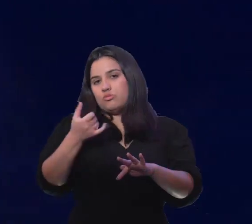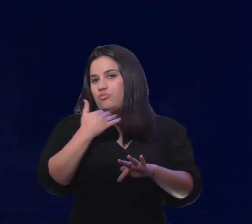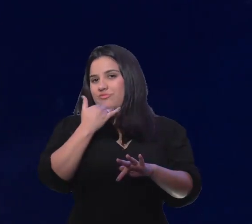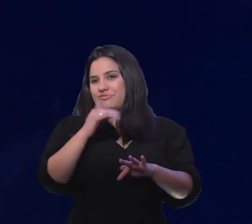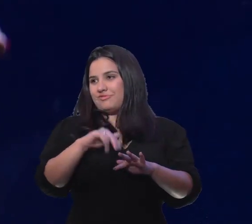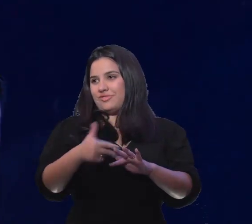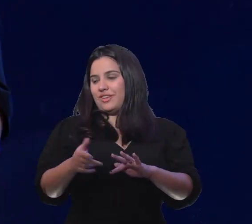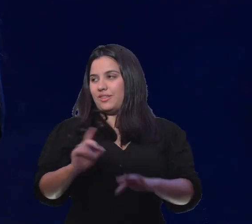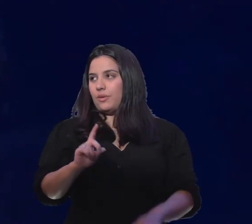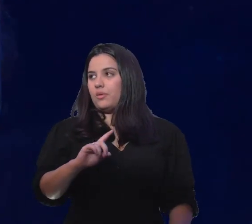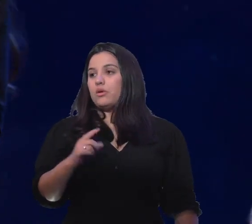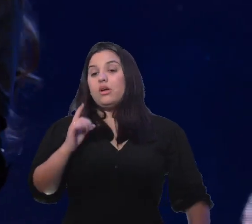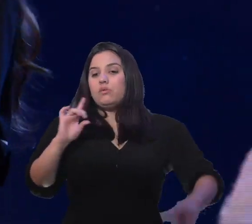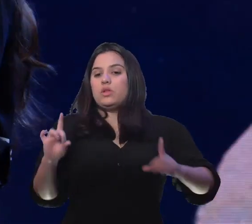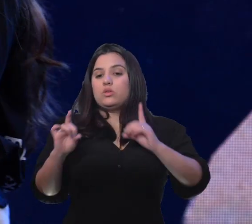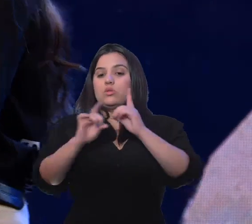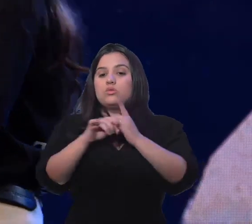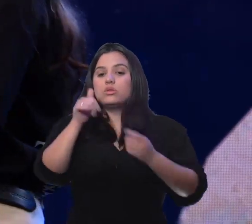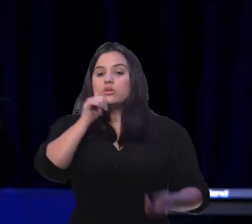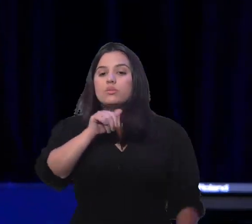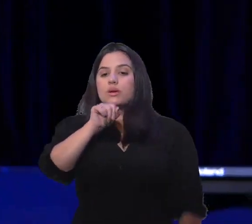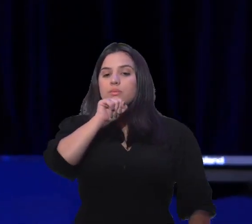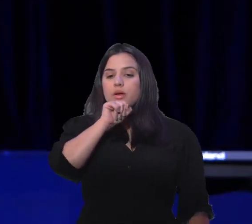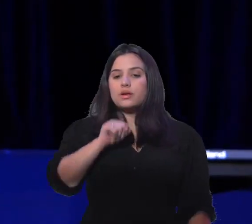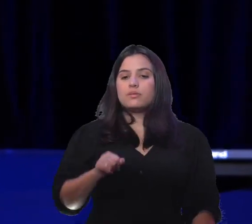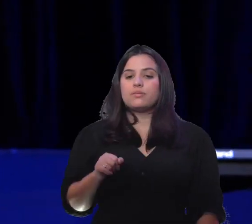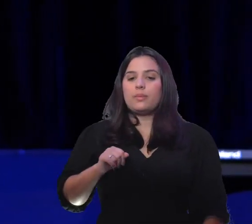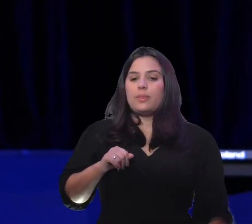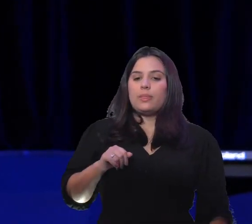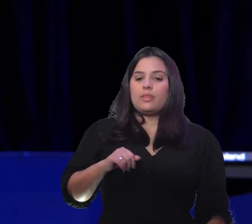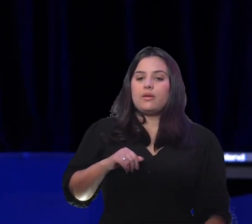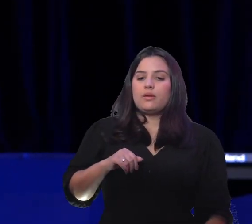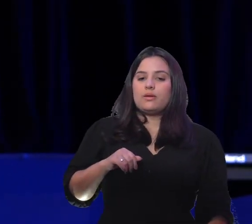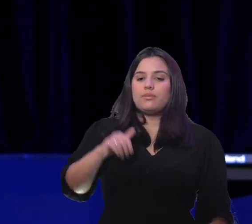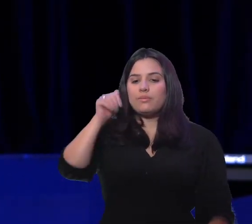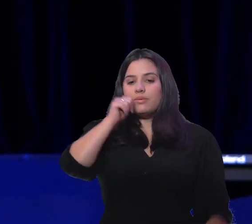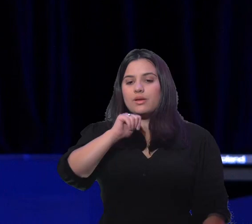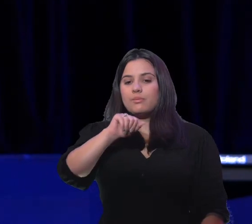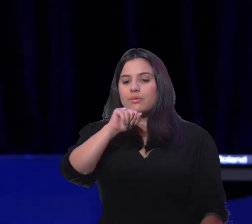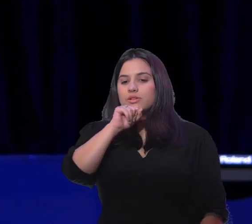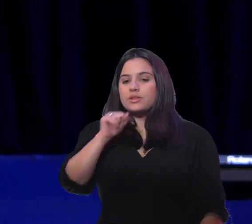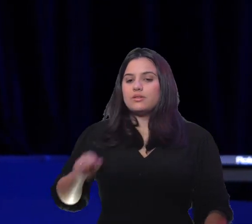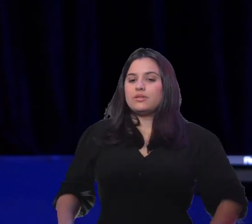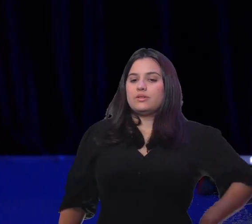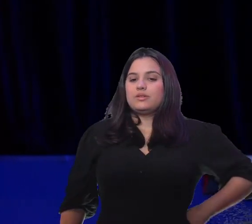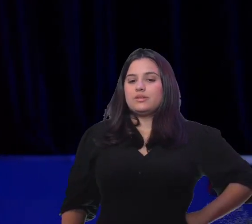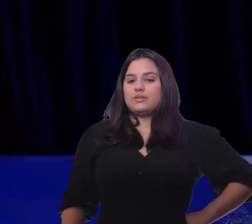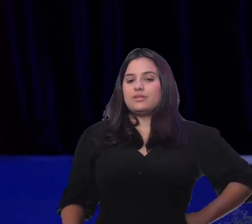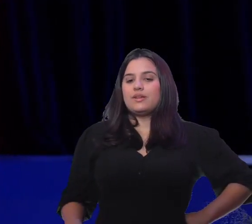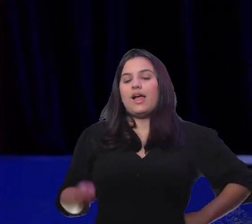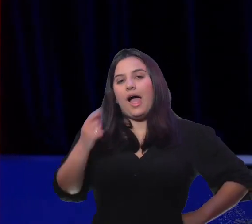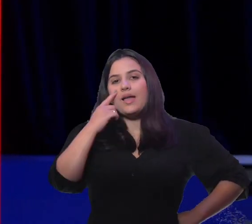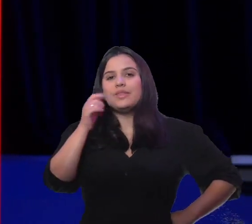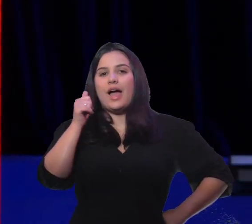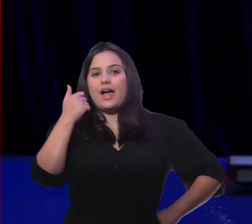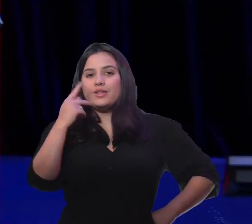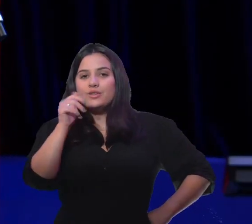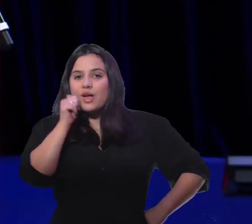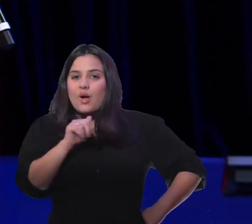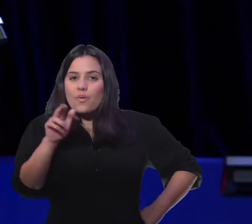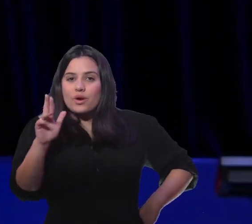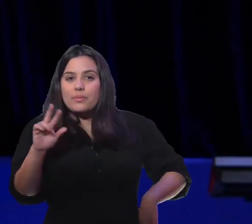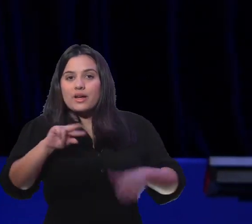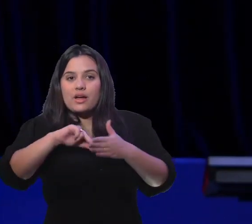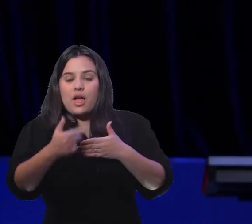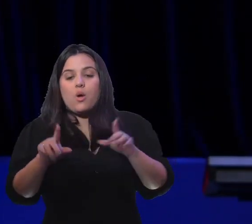caí, encontrei a minha mãe. Aí a minha mãe tava lá sem os esquis já, assim, a Radassa caiu. Mas ela tá